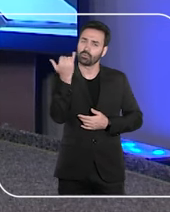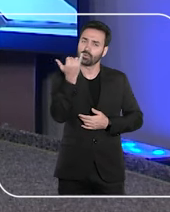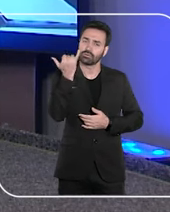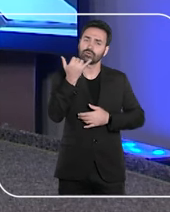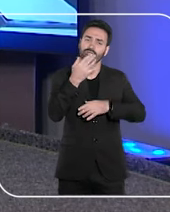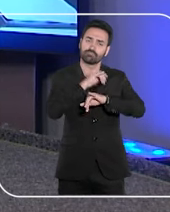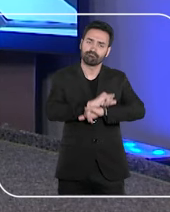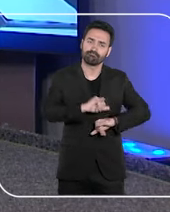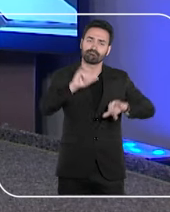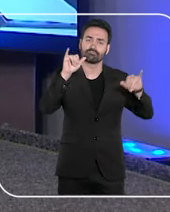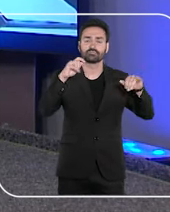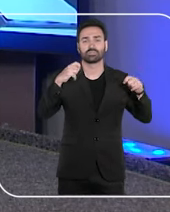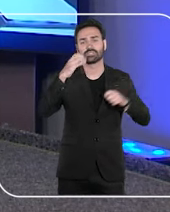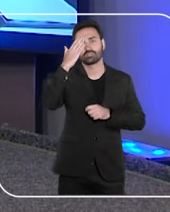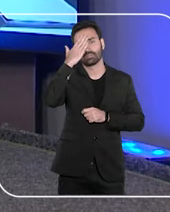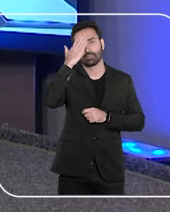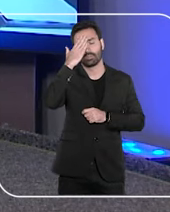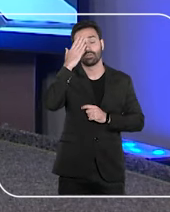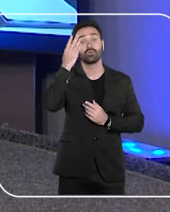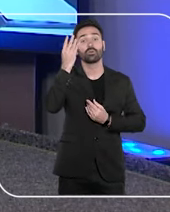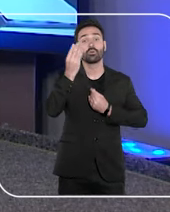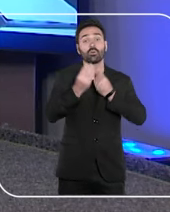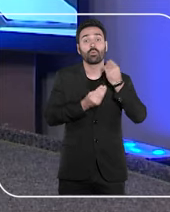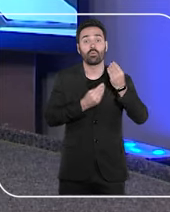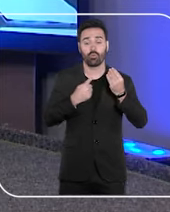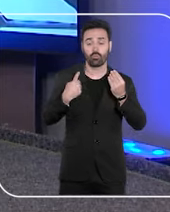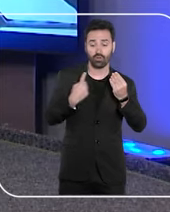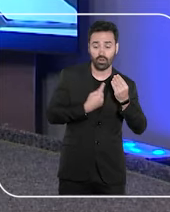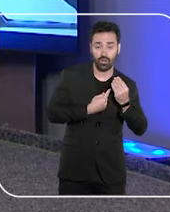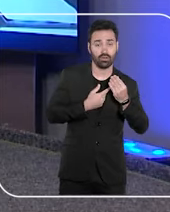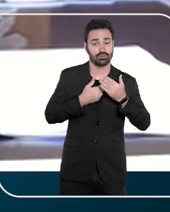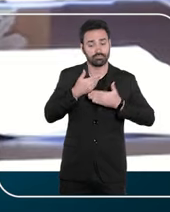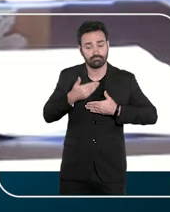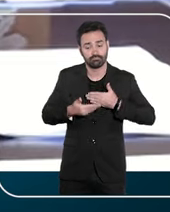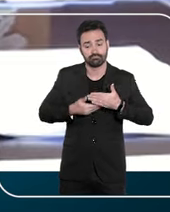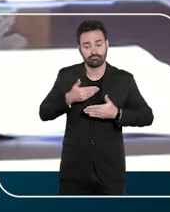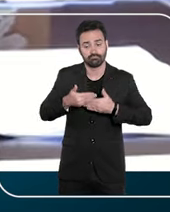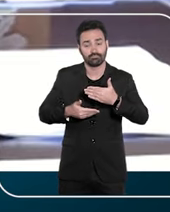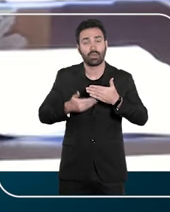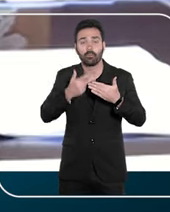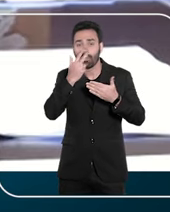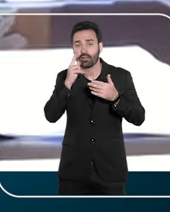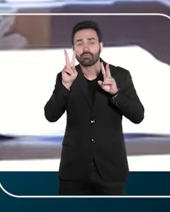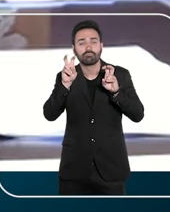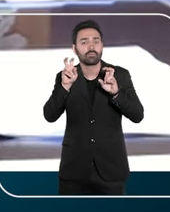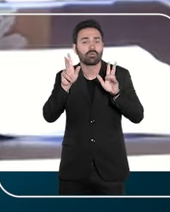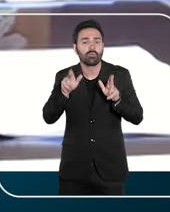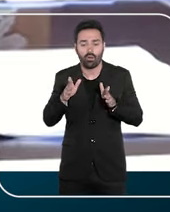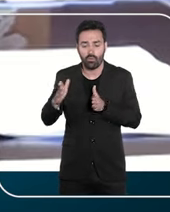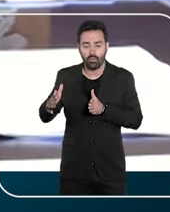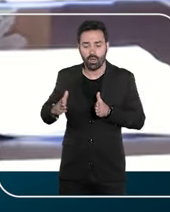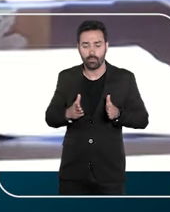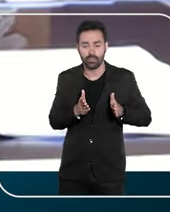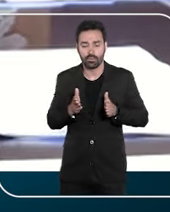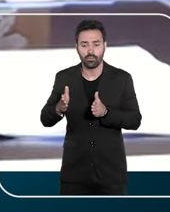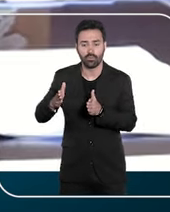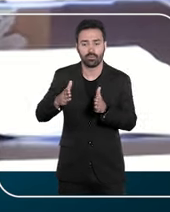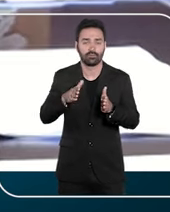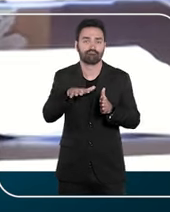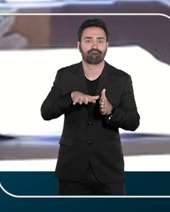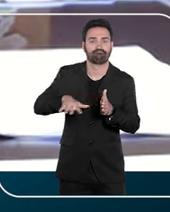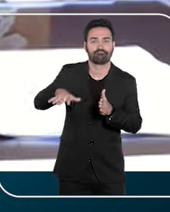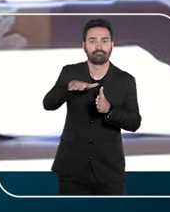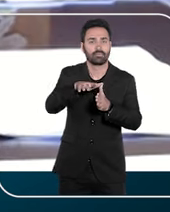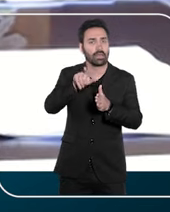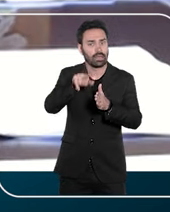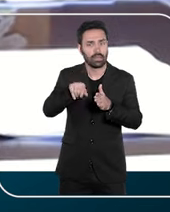exatamente como é que estamos caminhando e como estamos caminhando nesse campo que é importante, muito